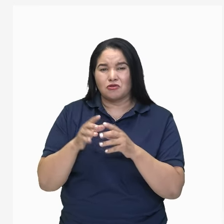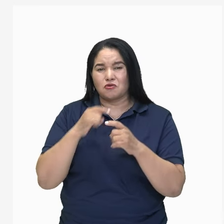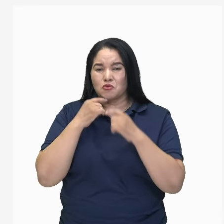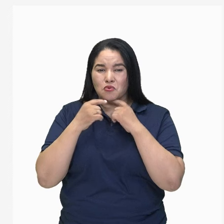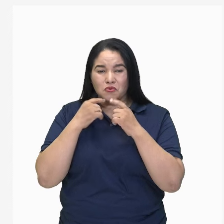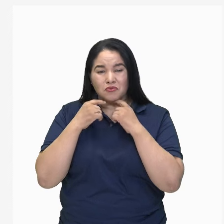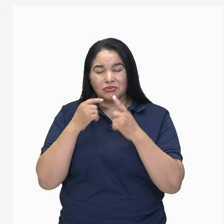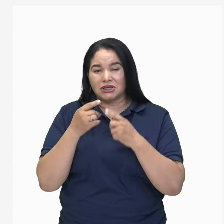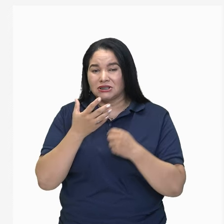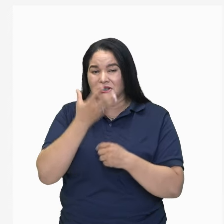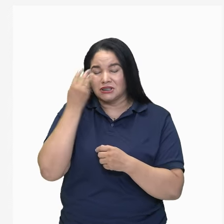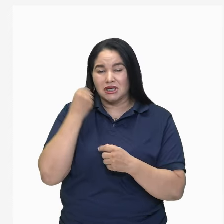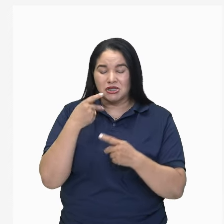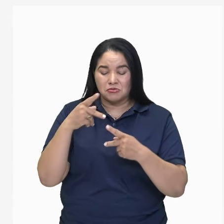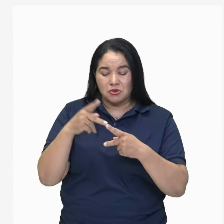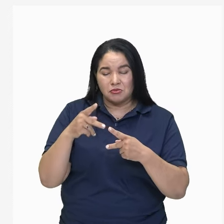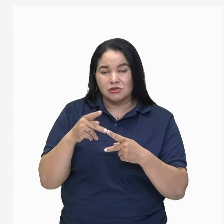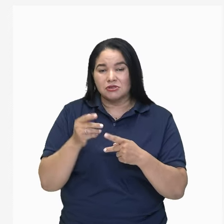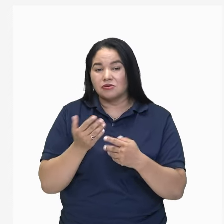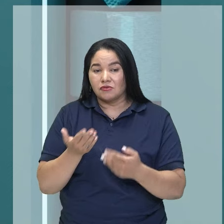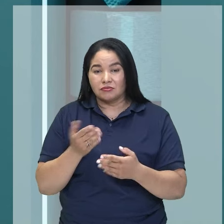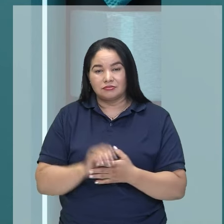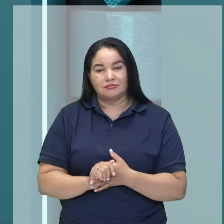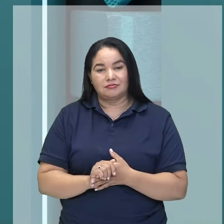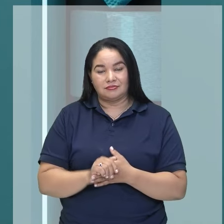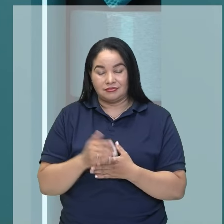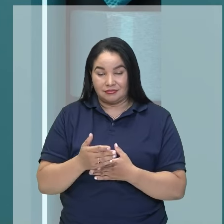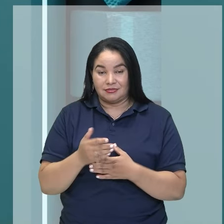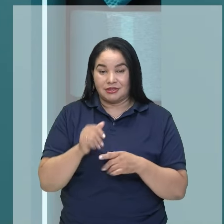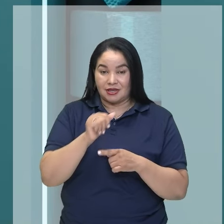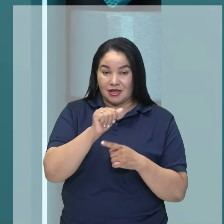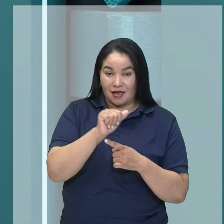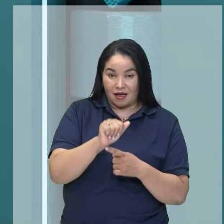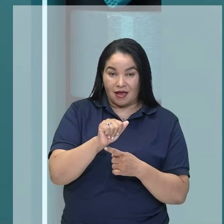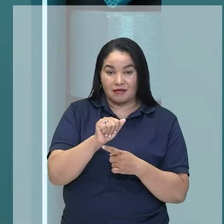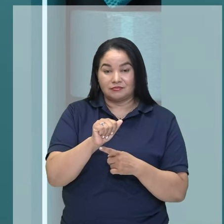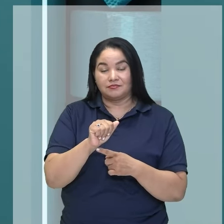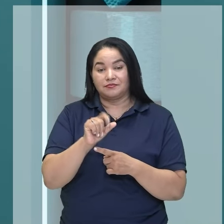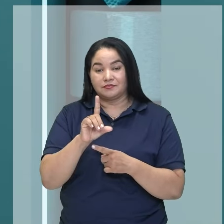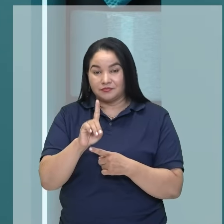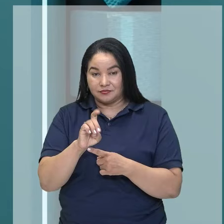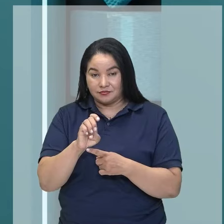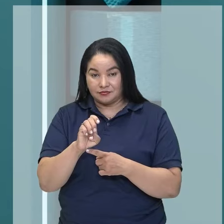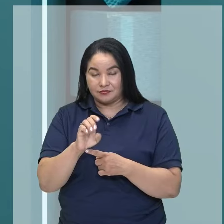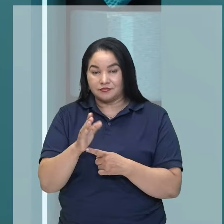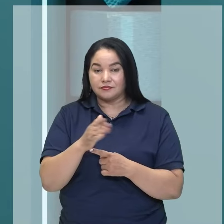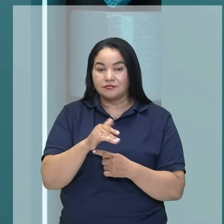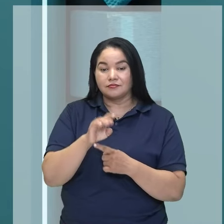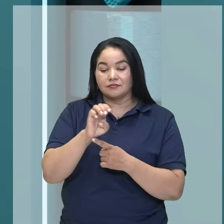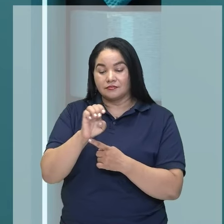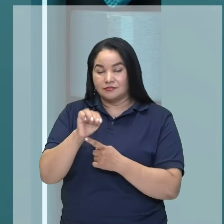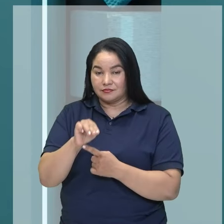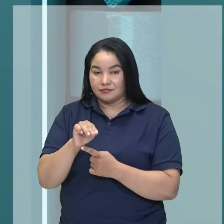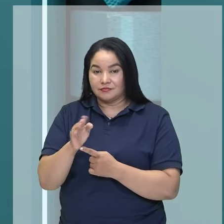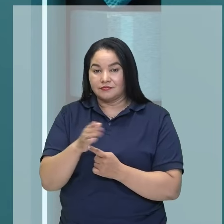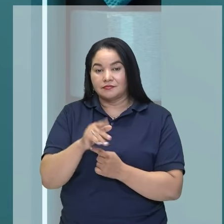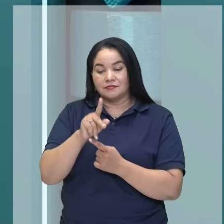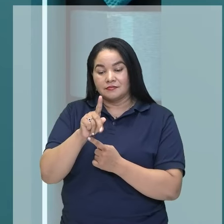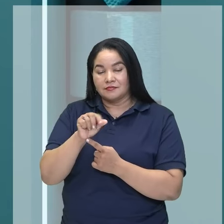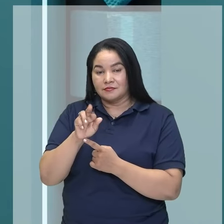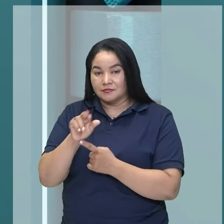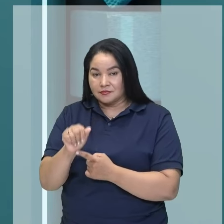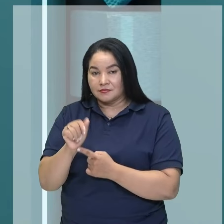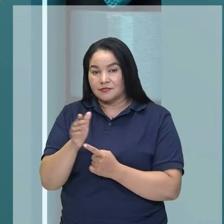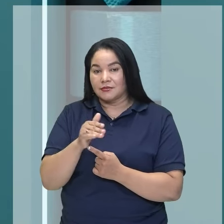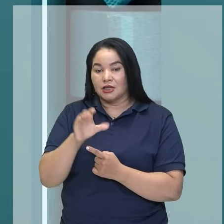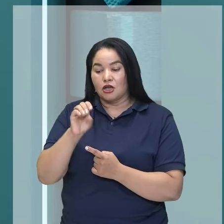as preposições? Bom, as mais comuns. A, de, em, para, com,